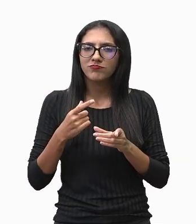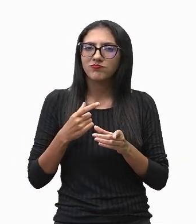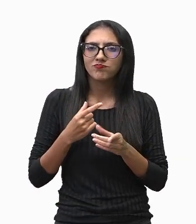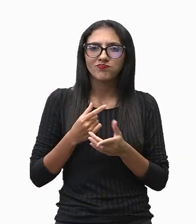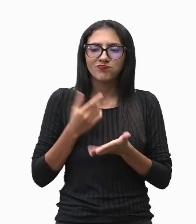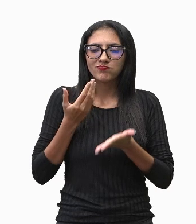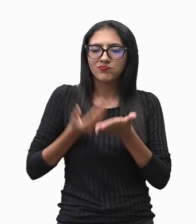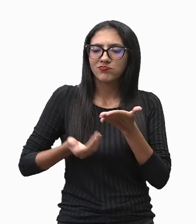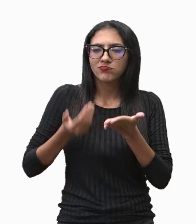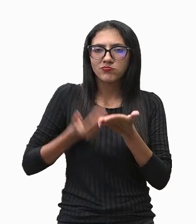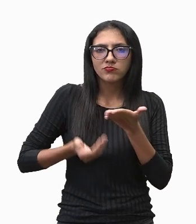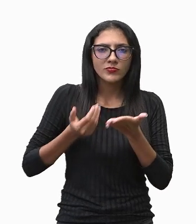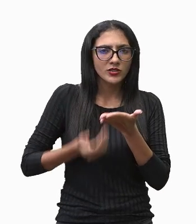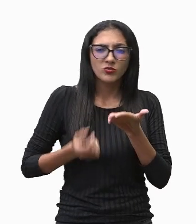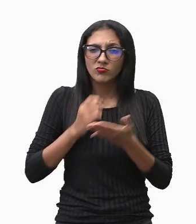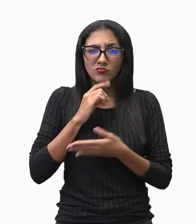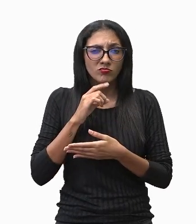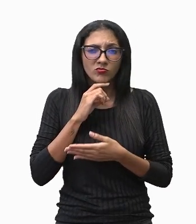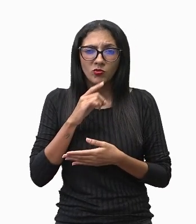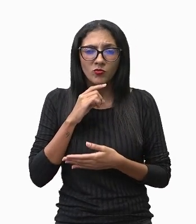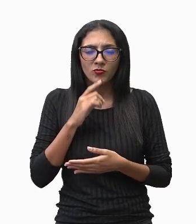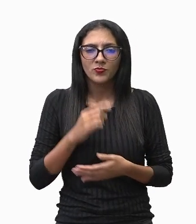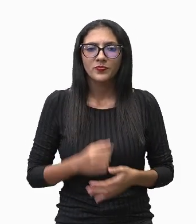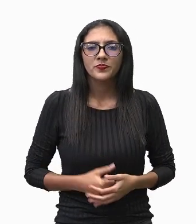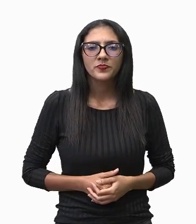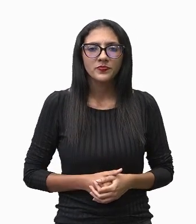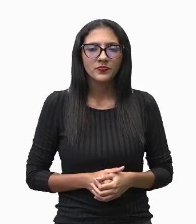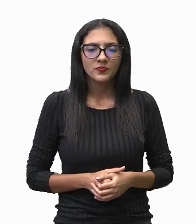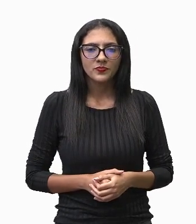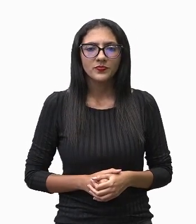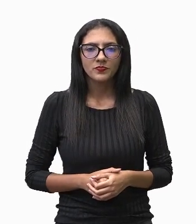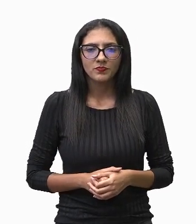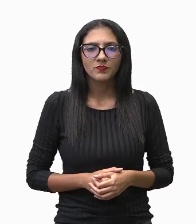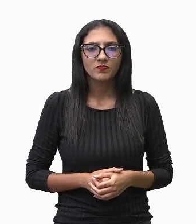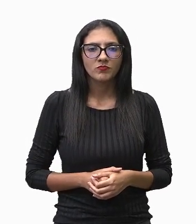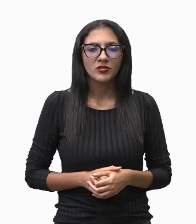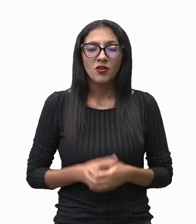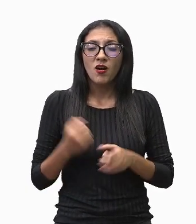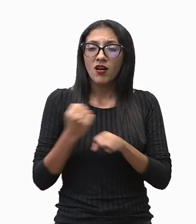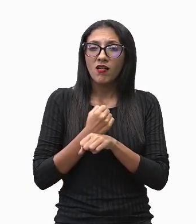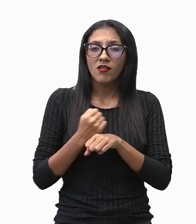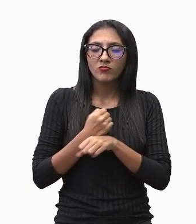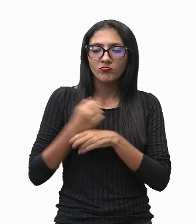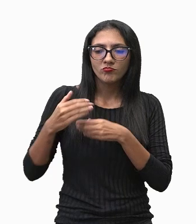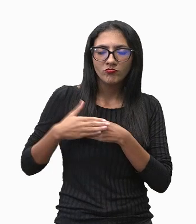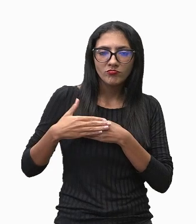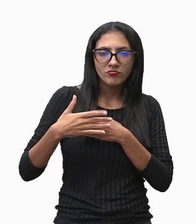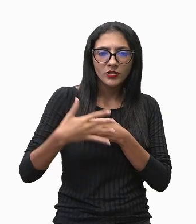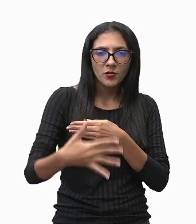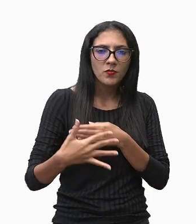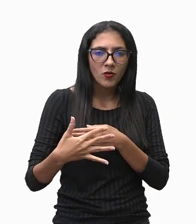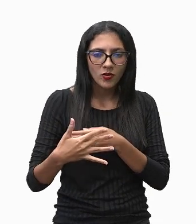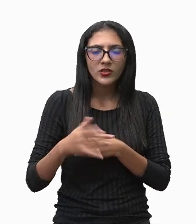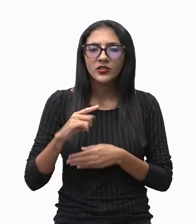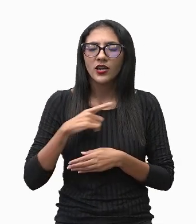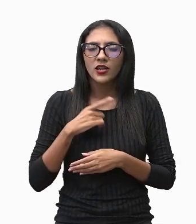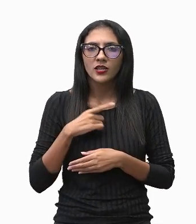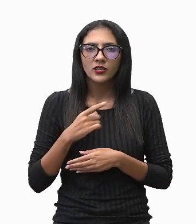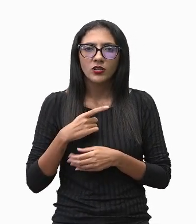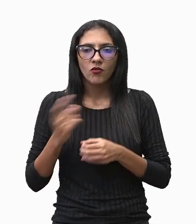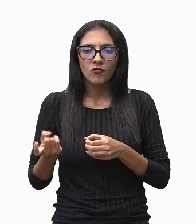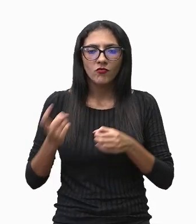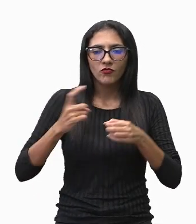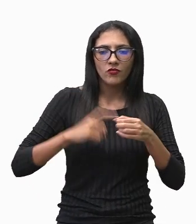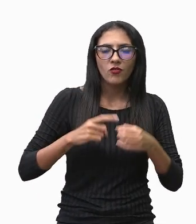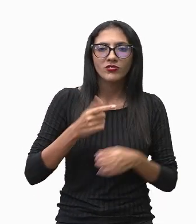deram muito certo. Contudo, 20 anos mais tarde, o Talibã ele retorna ao